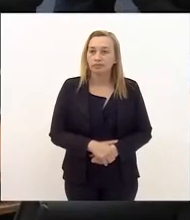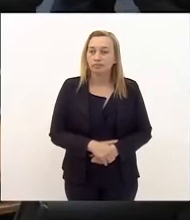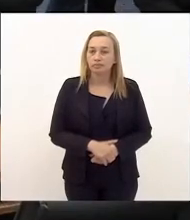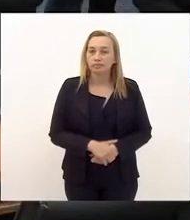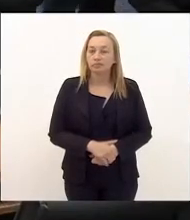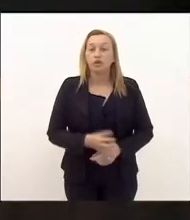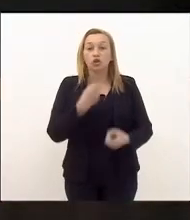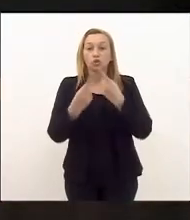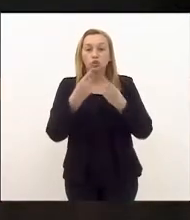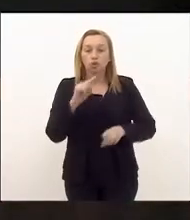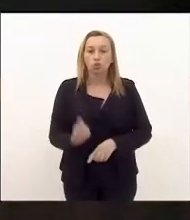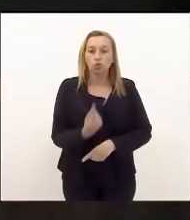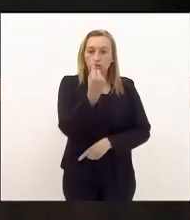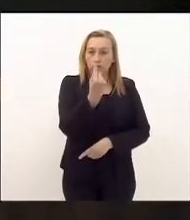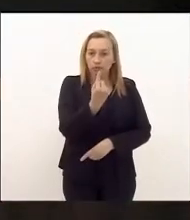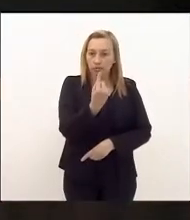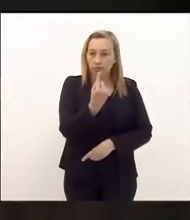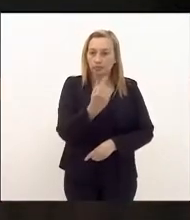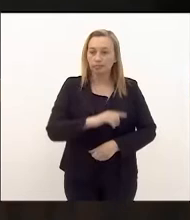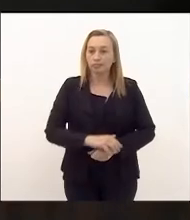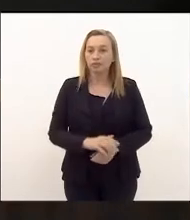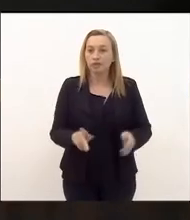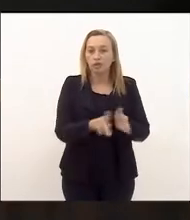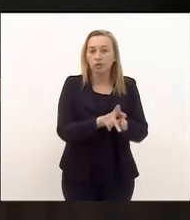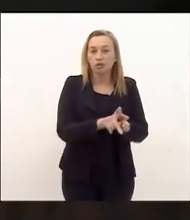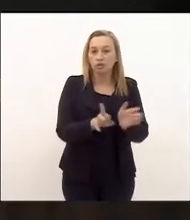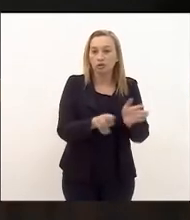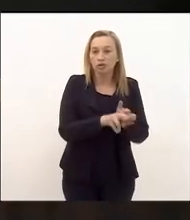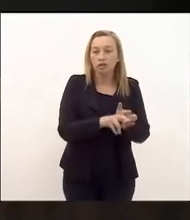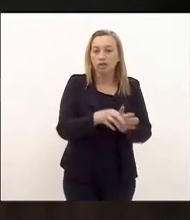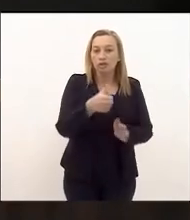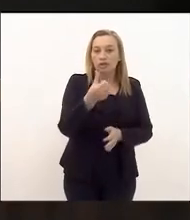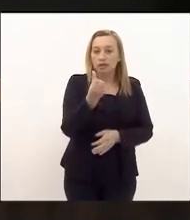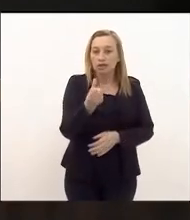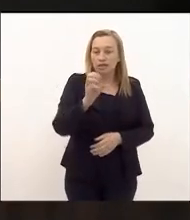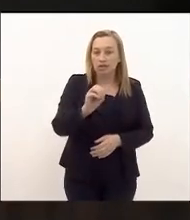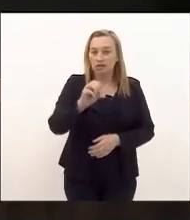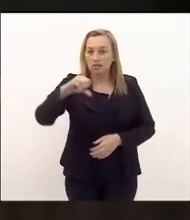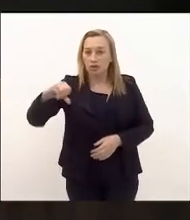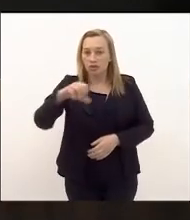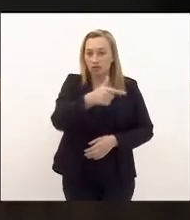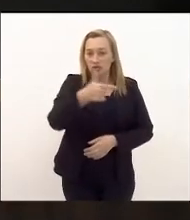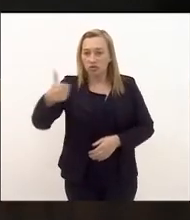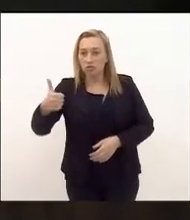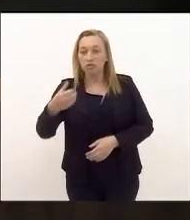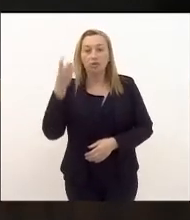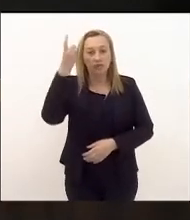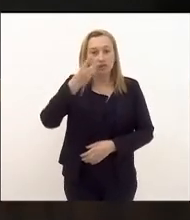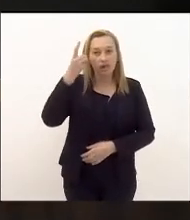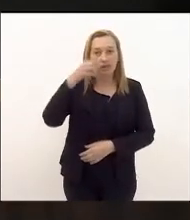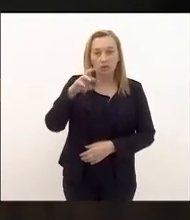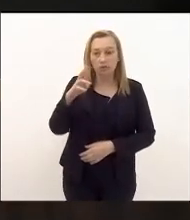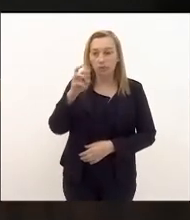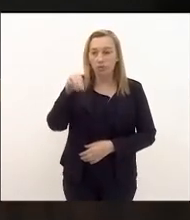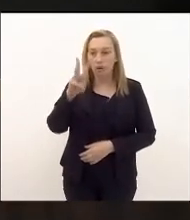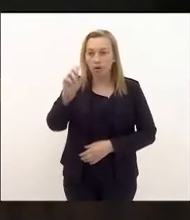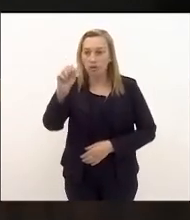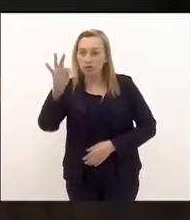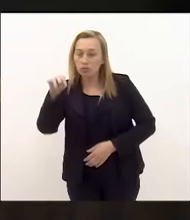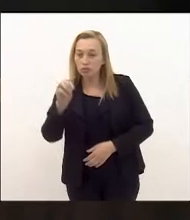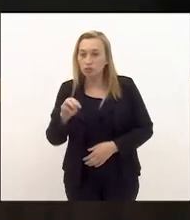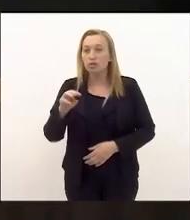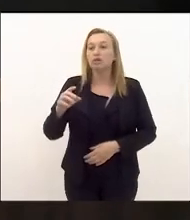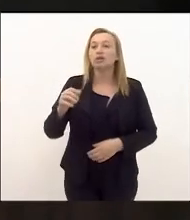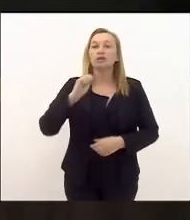Em discussão única, projeto de resolução 609/2021, autoria do deputado Noel de Carvalho, que concede